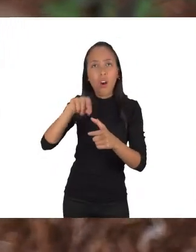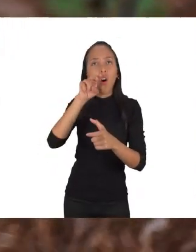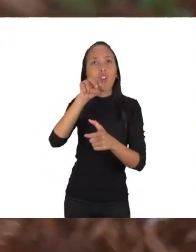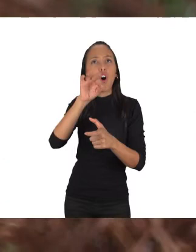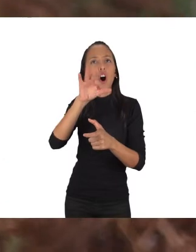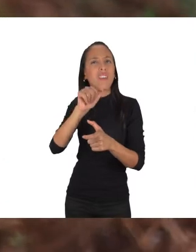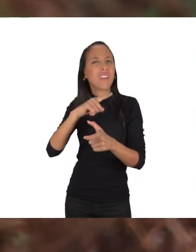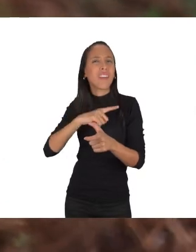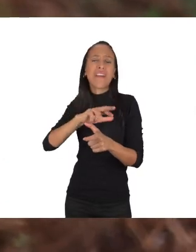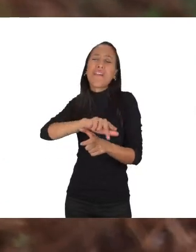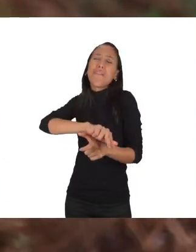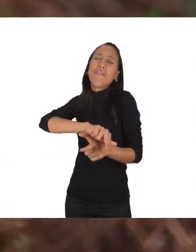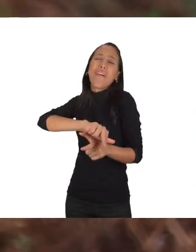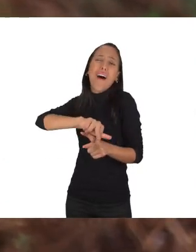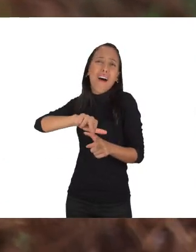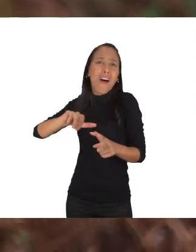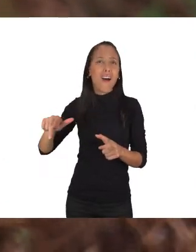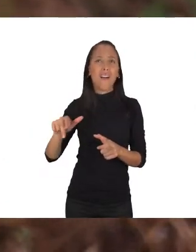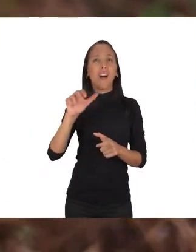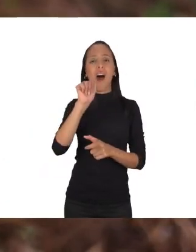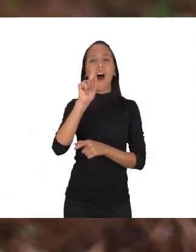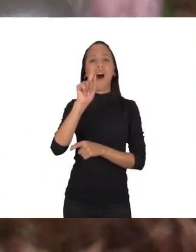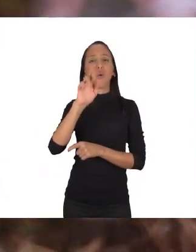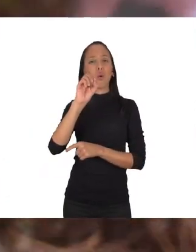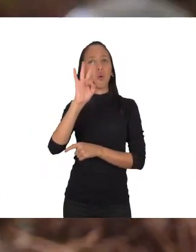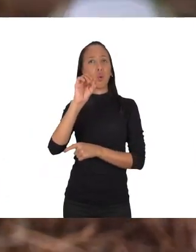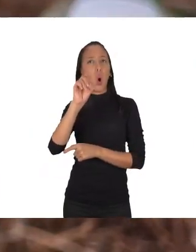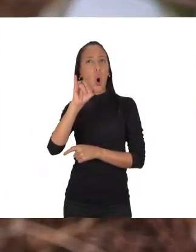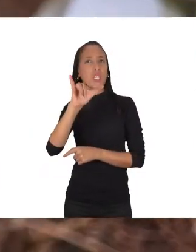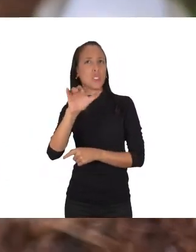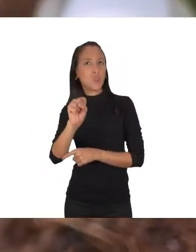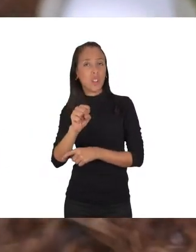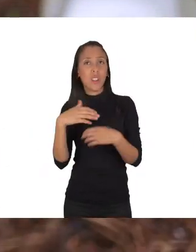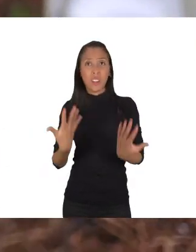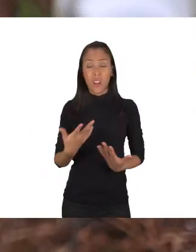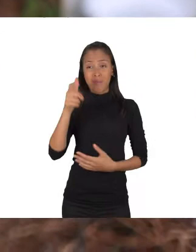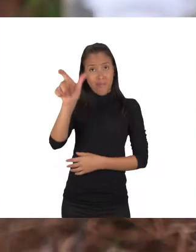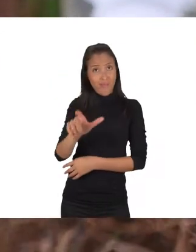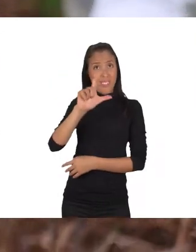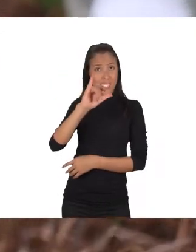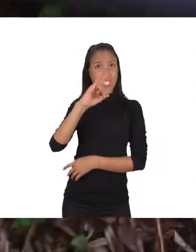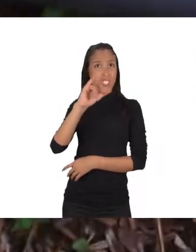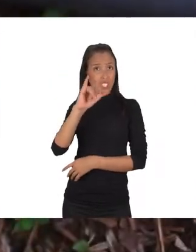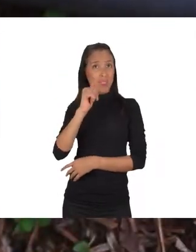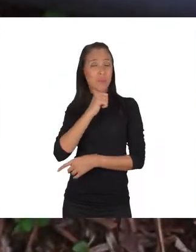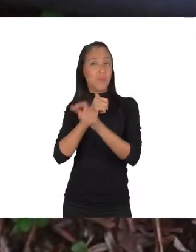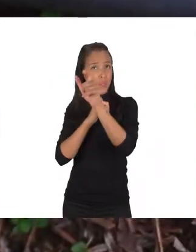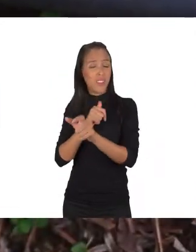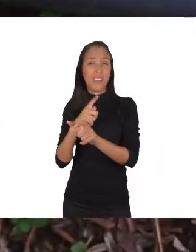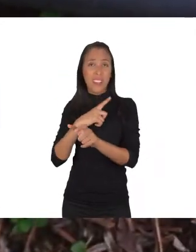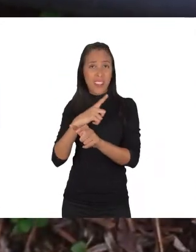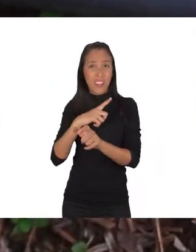de diversos ingredientes ativos, né? Quer dizer, a exposição dela era de muito